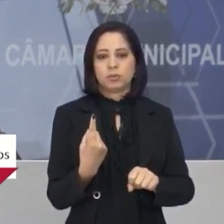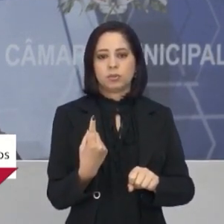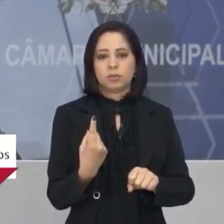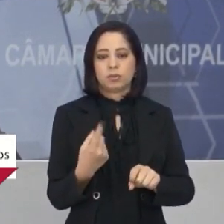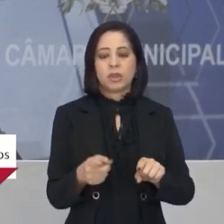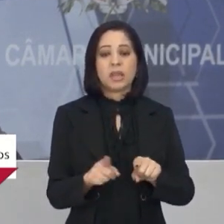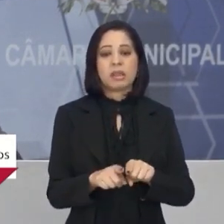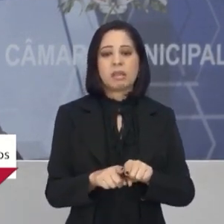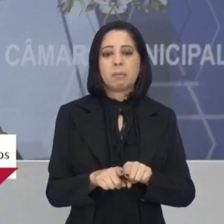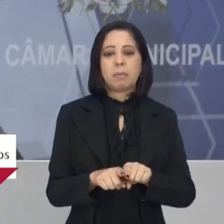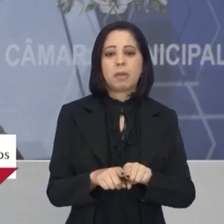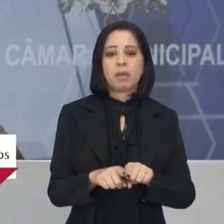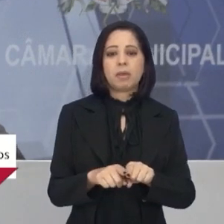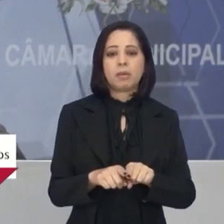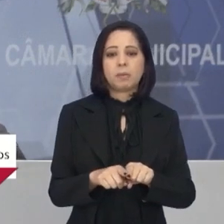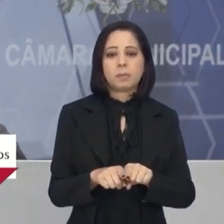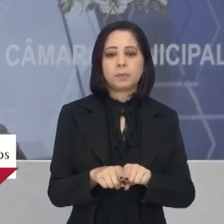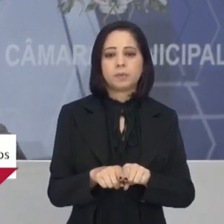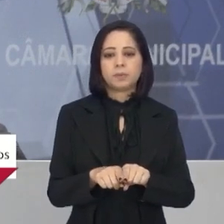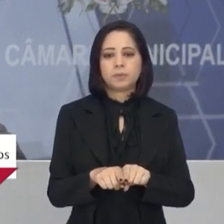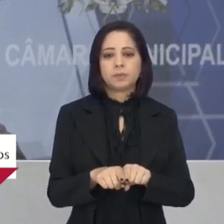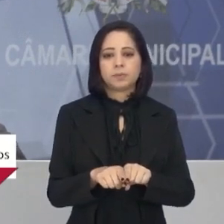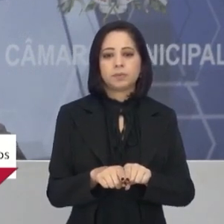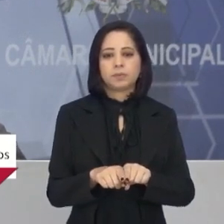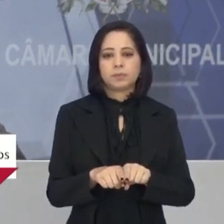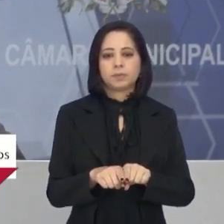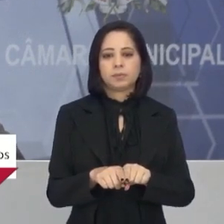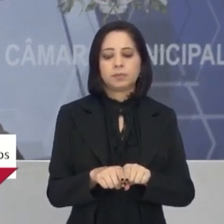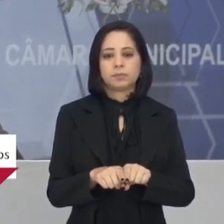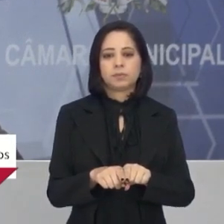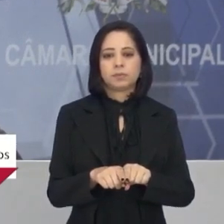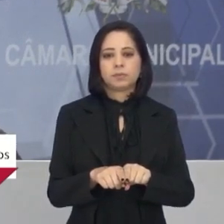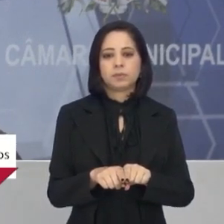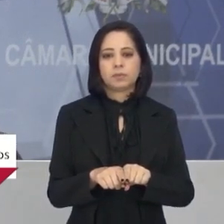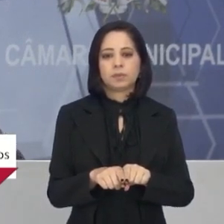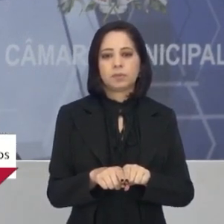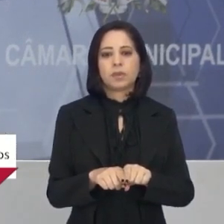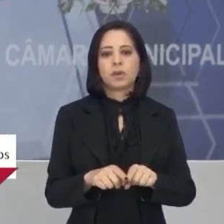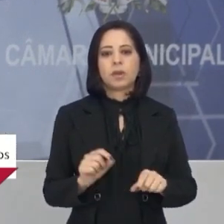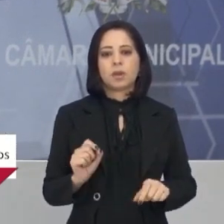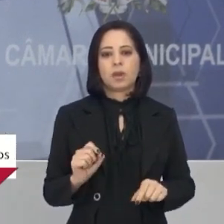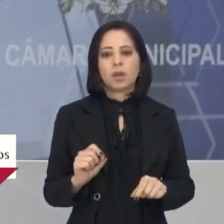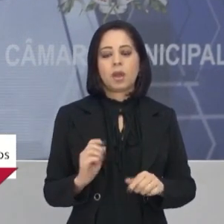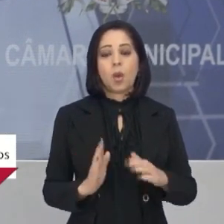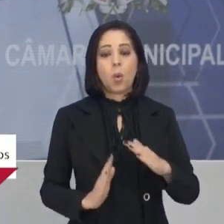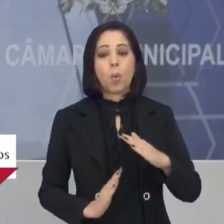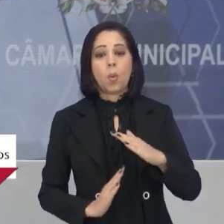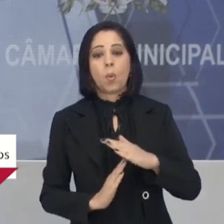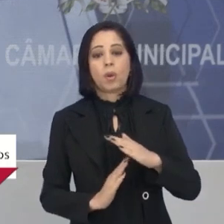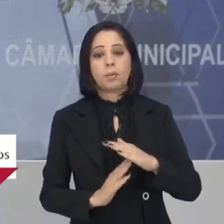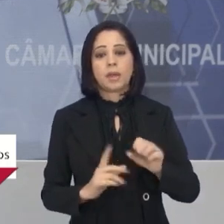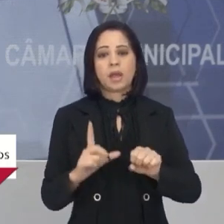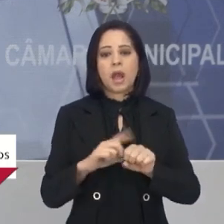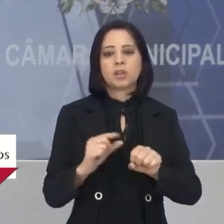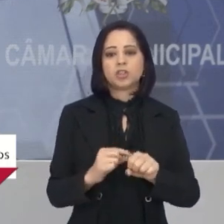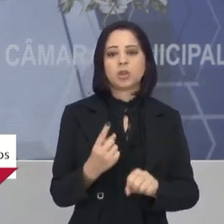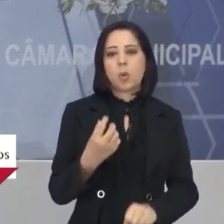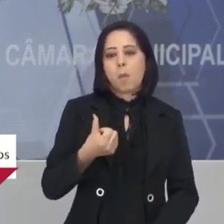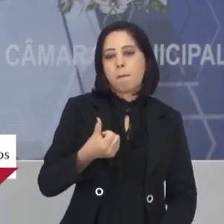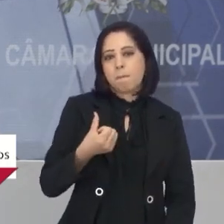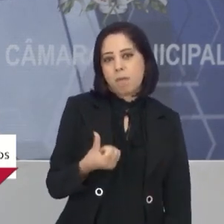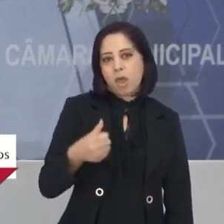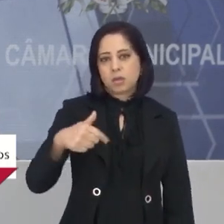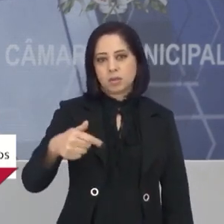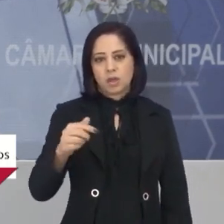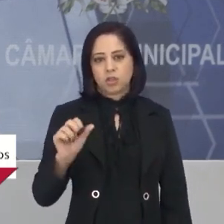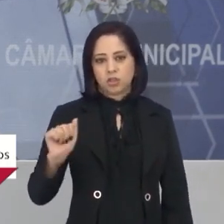um que foi criado que é o limite do artigo 67 a esse